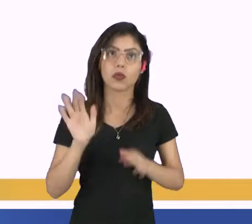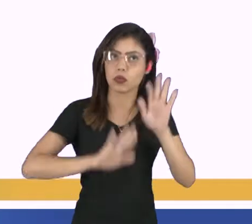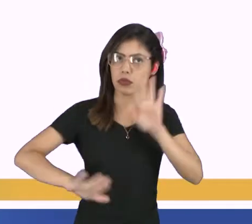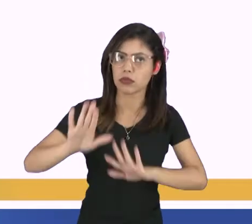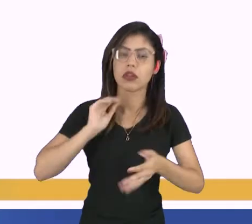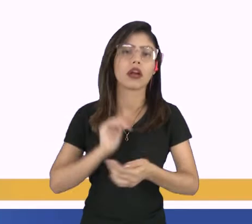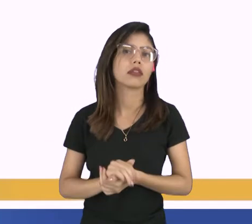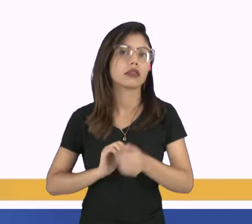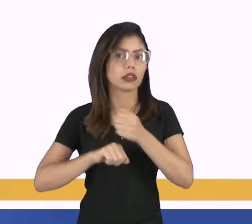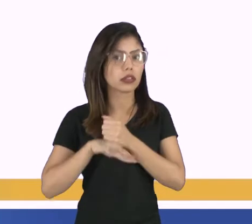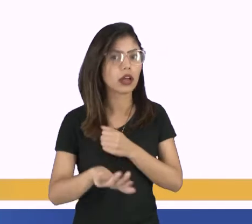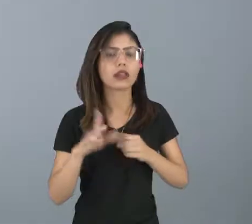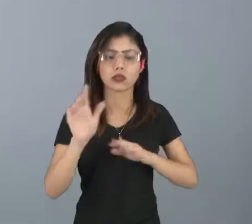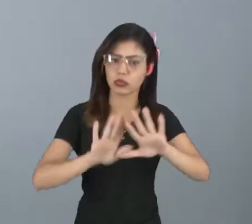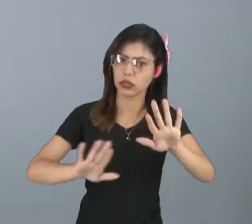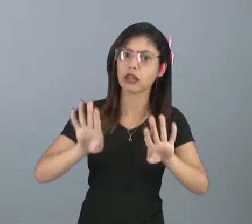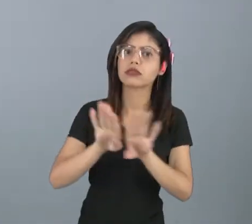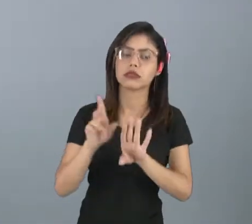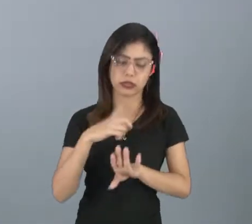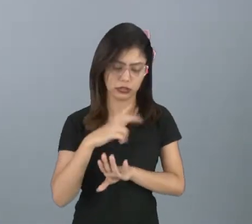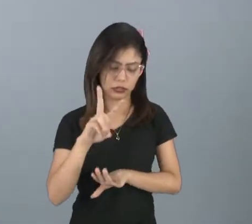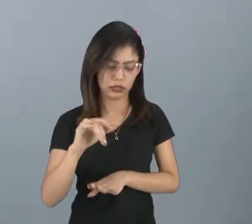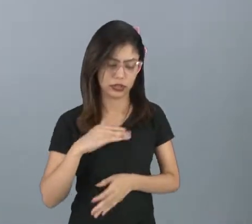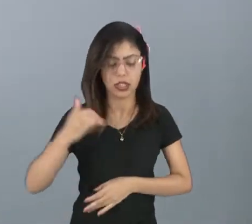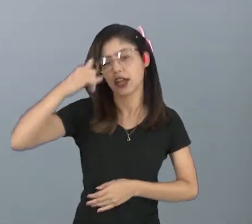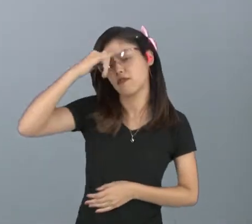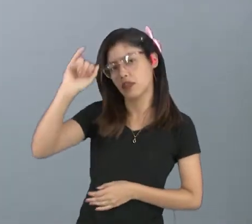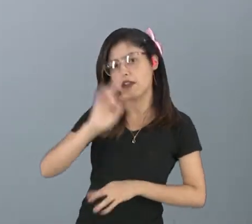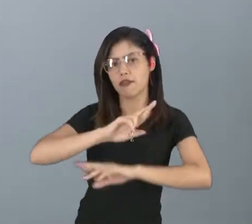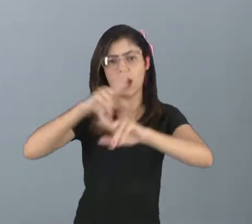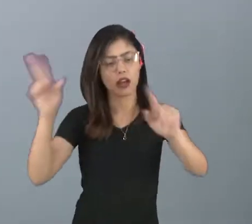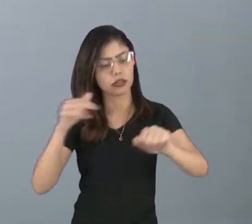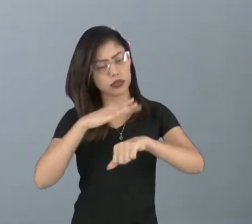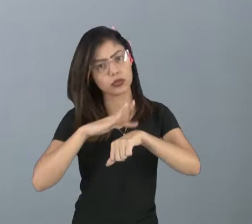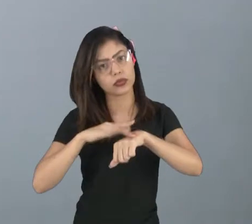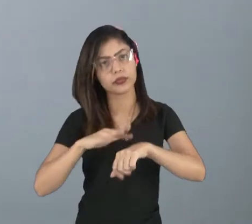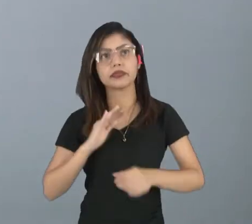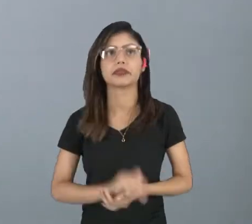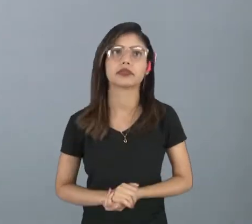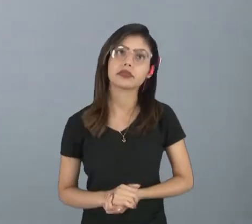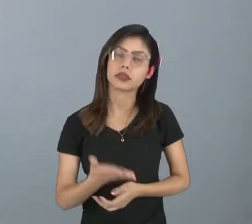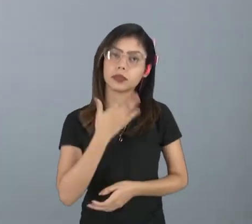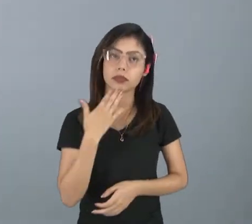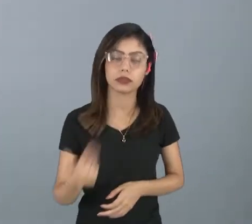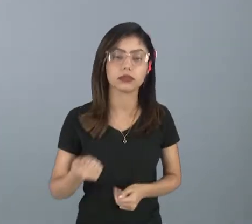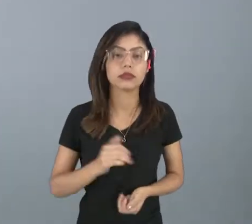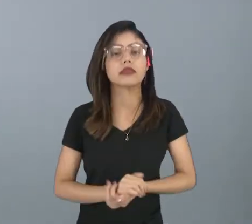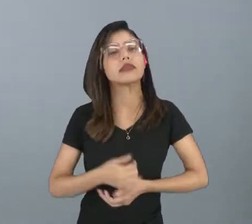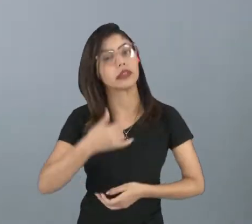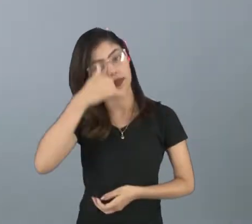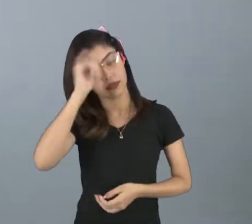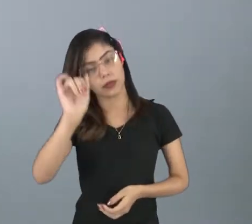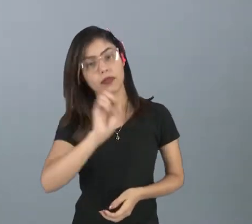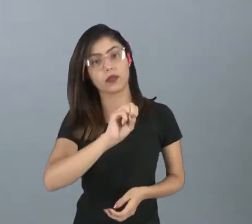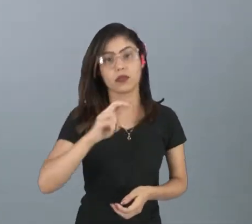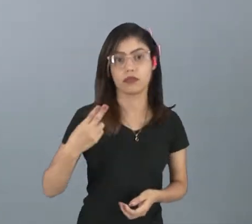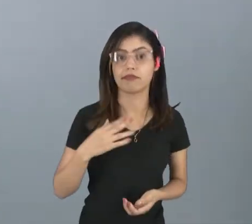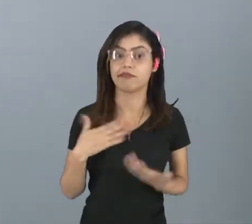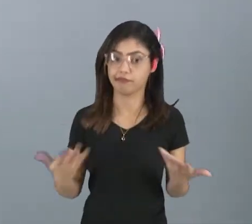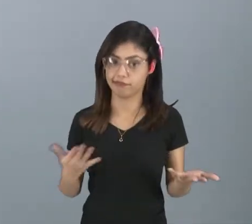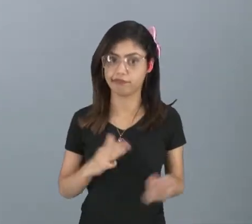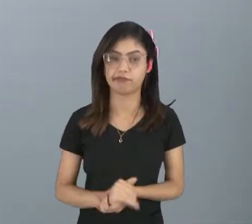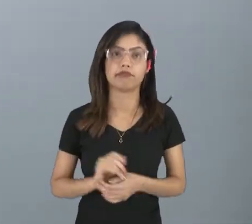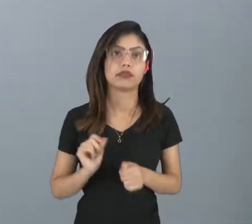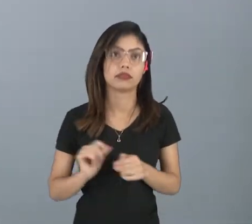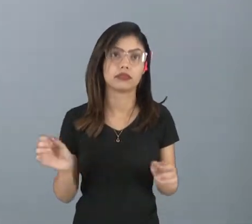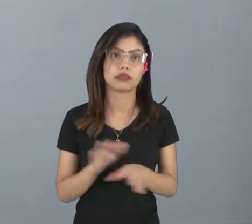básico acontecendo de verdade, eu vou prevenir uma série de doenças, E é mais fácil eu prevenir do que eu remediar. E